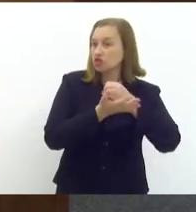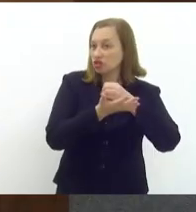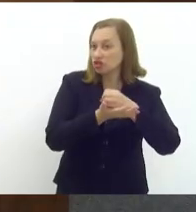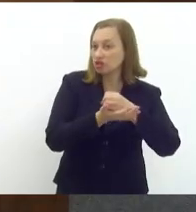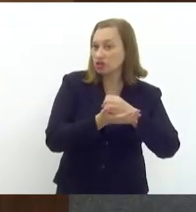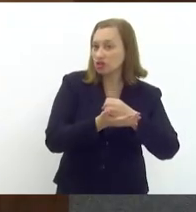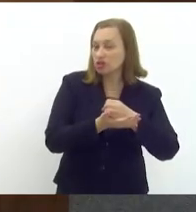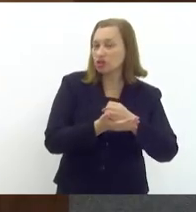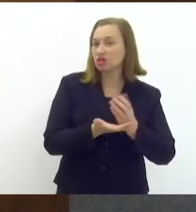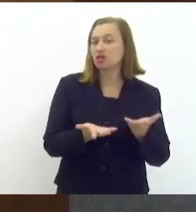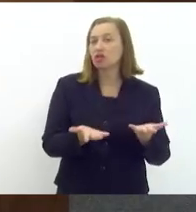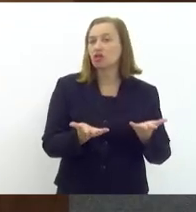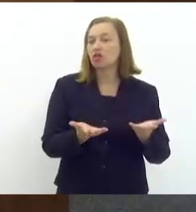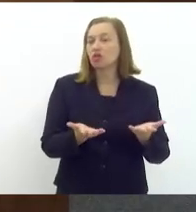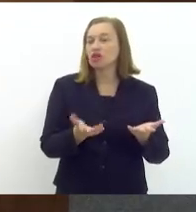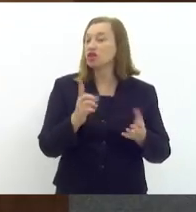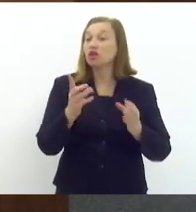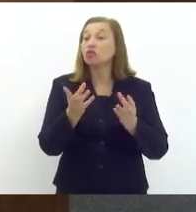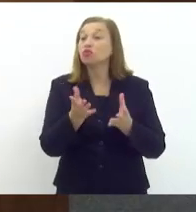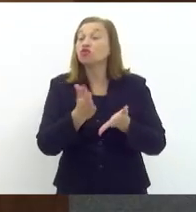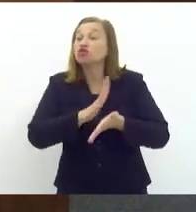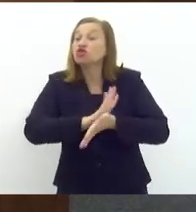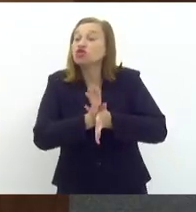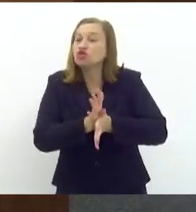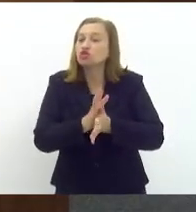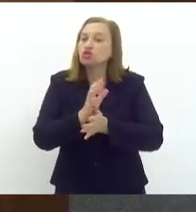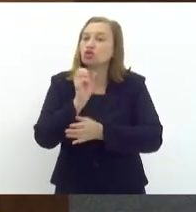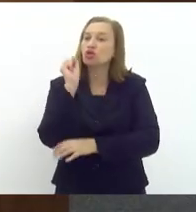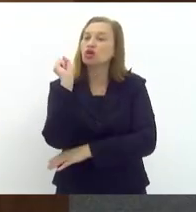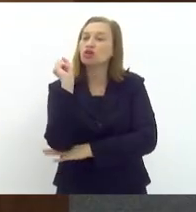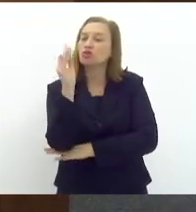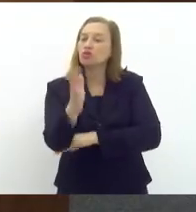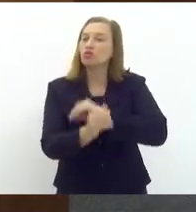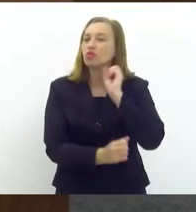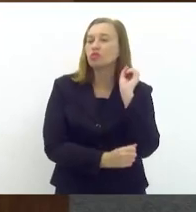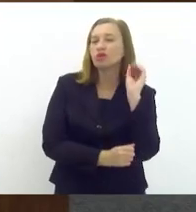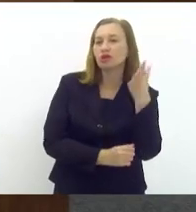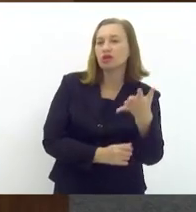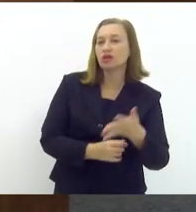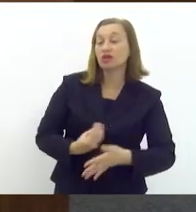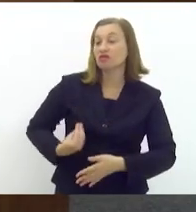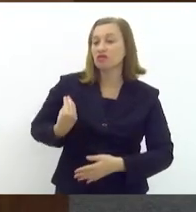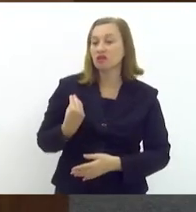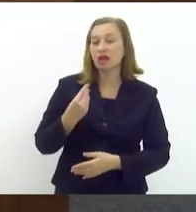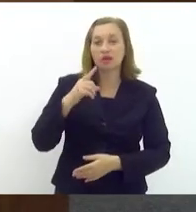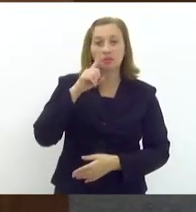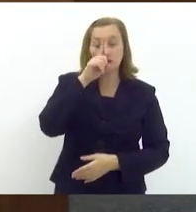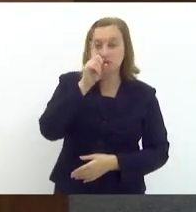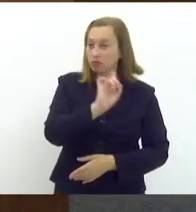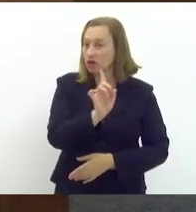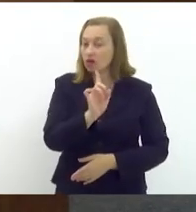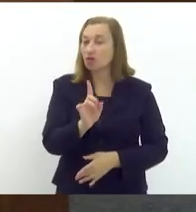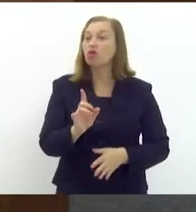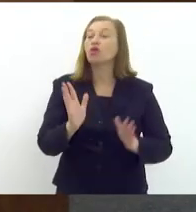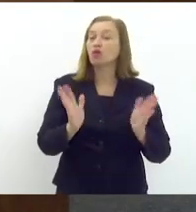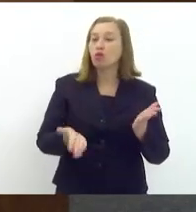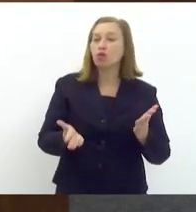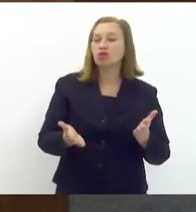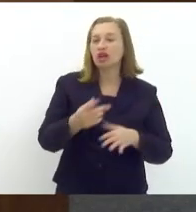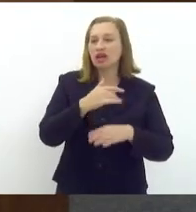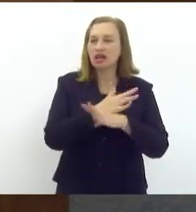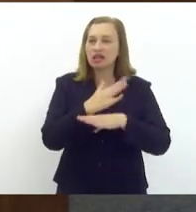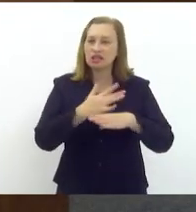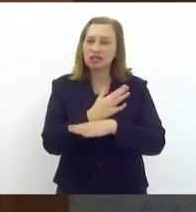que não briga com o meio ambiente logo não deixa vidas em risco nós estamos entendendo que as nossas cidades que hoje vivem